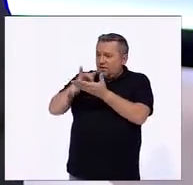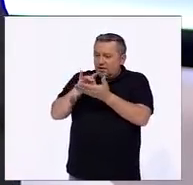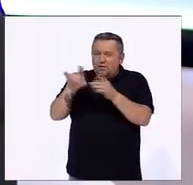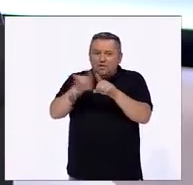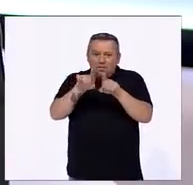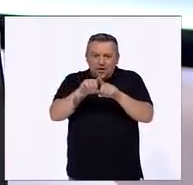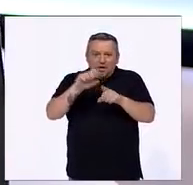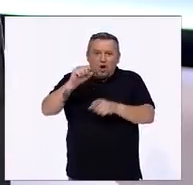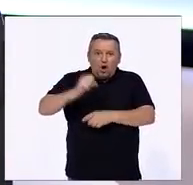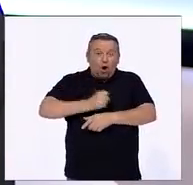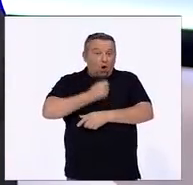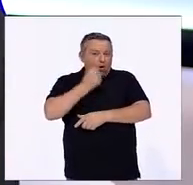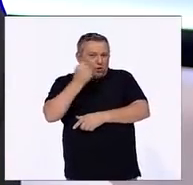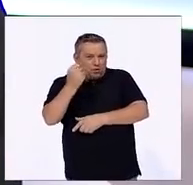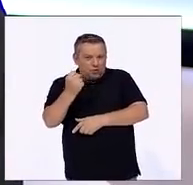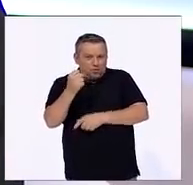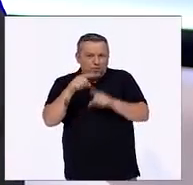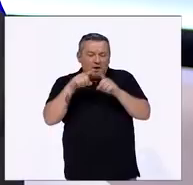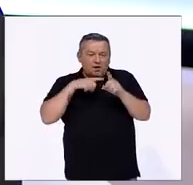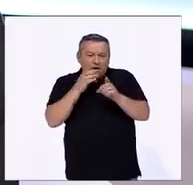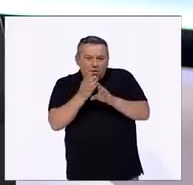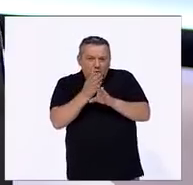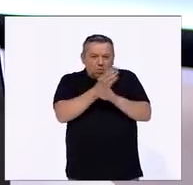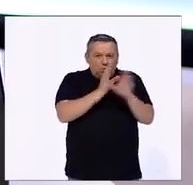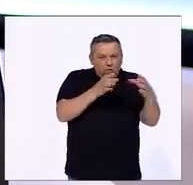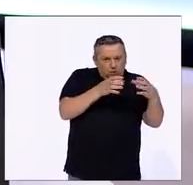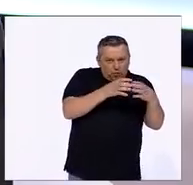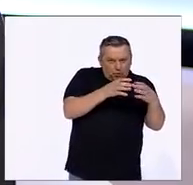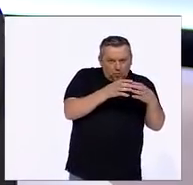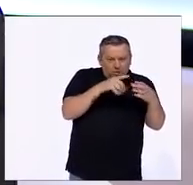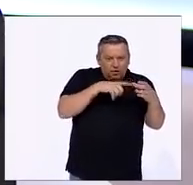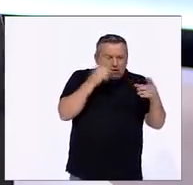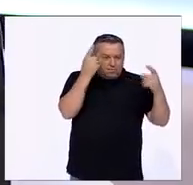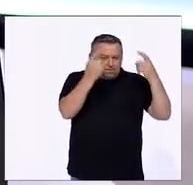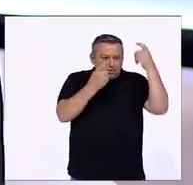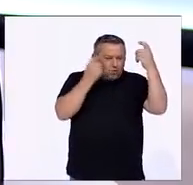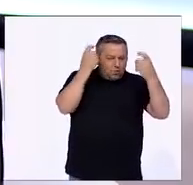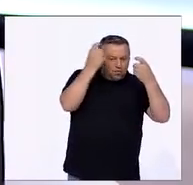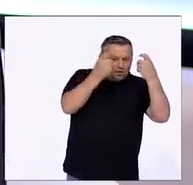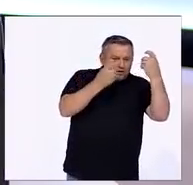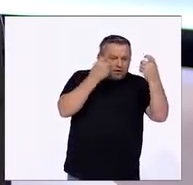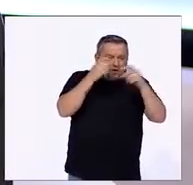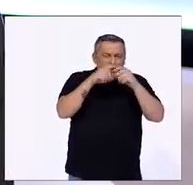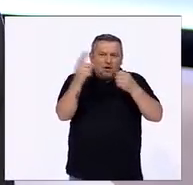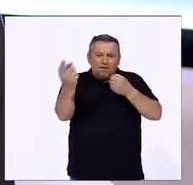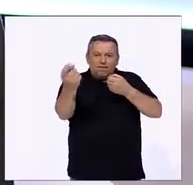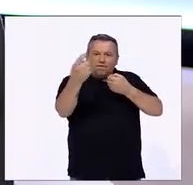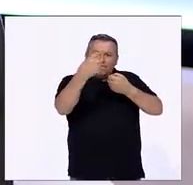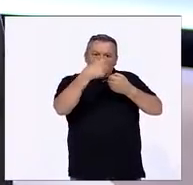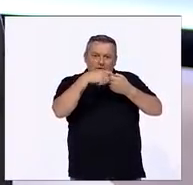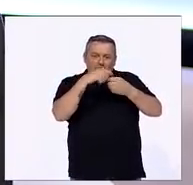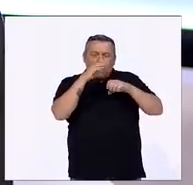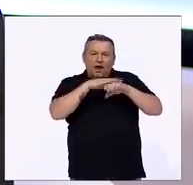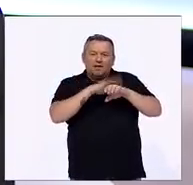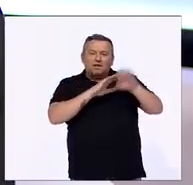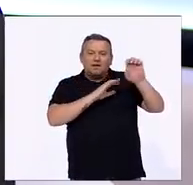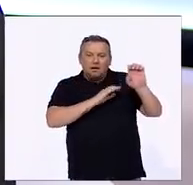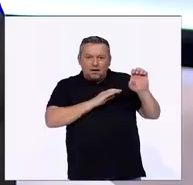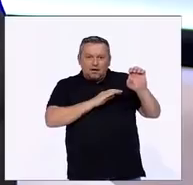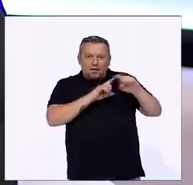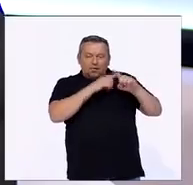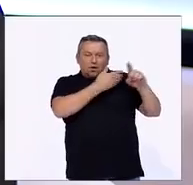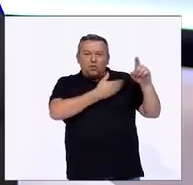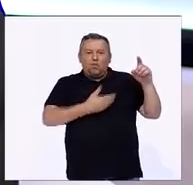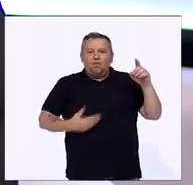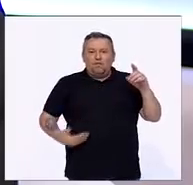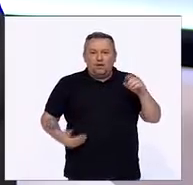também uma parcela da população que tem muita preocupação em relação ao retorno da esquerda ao governo, porque